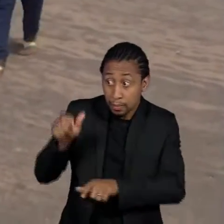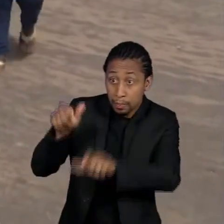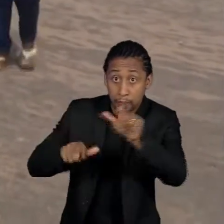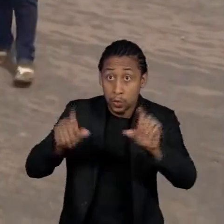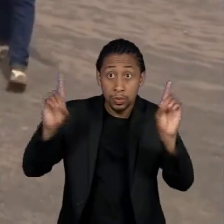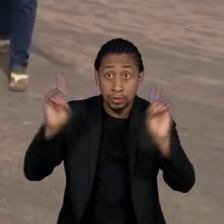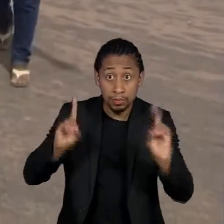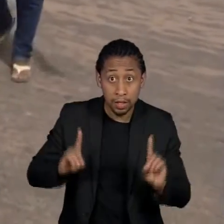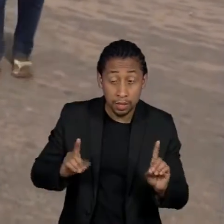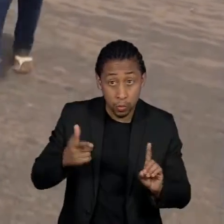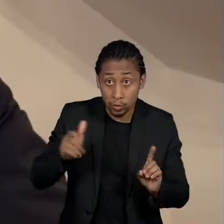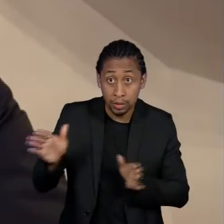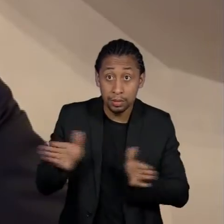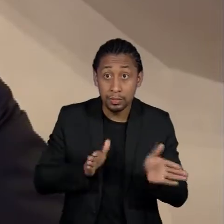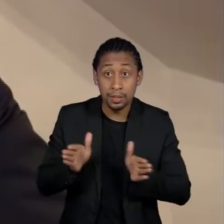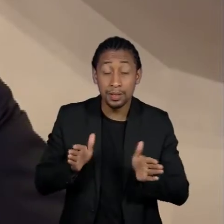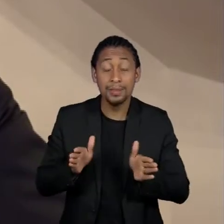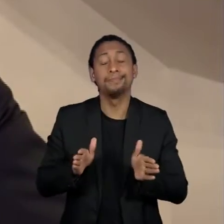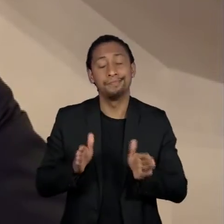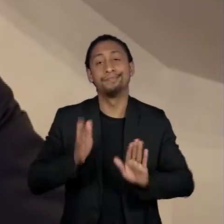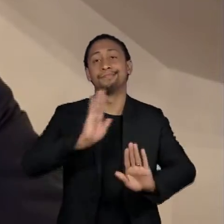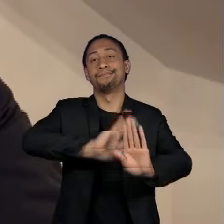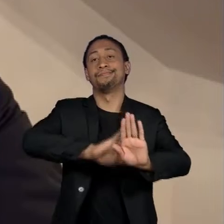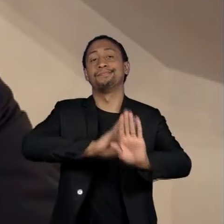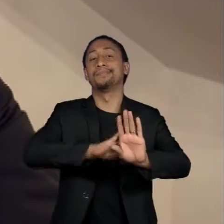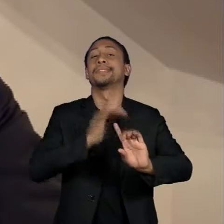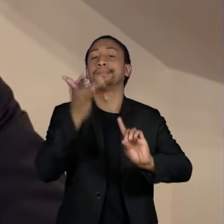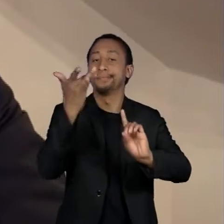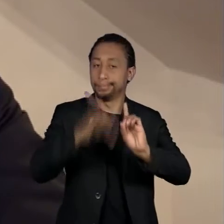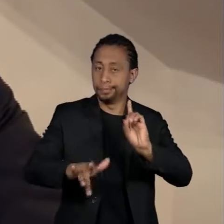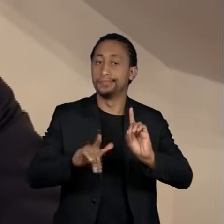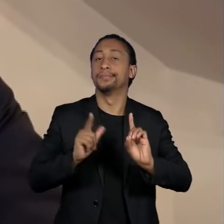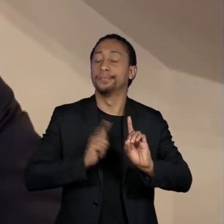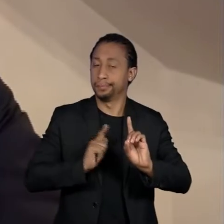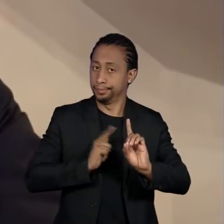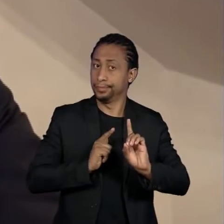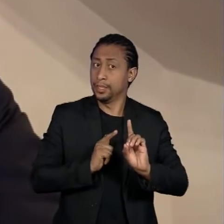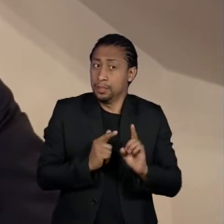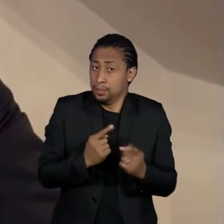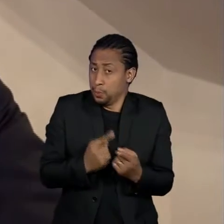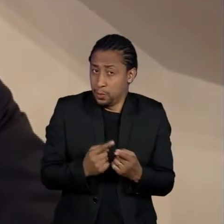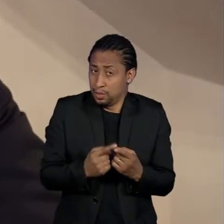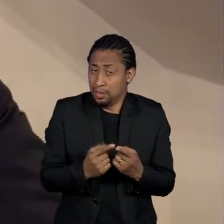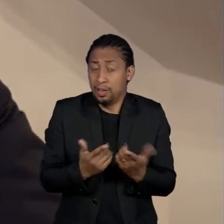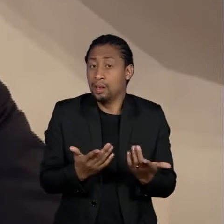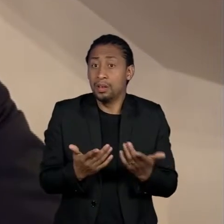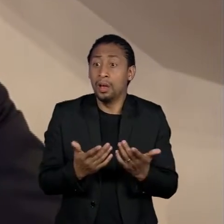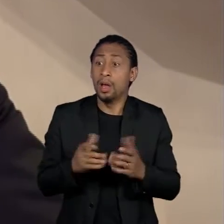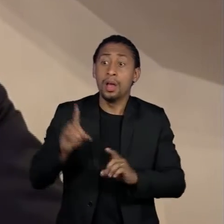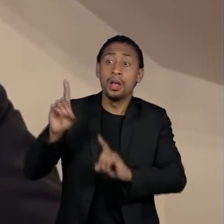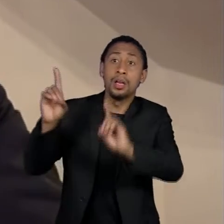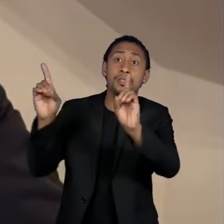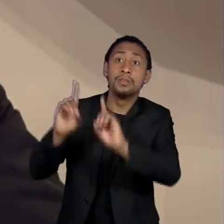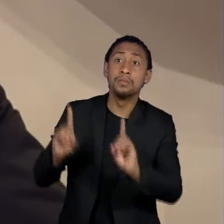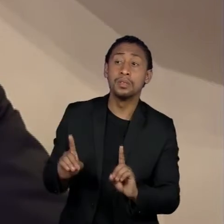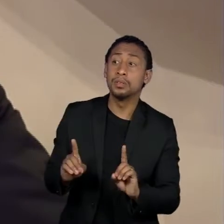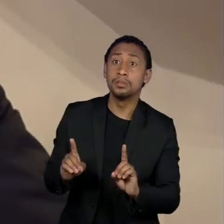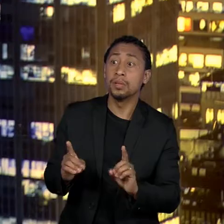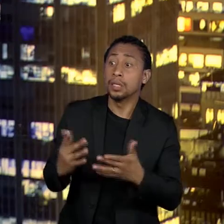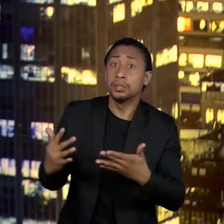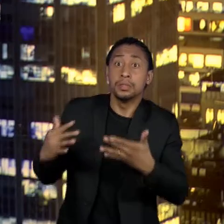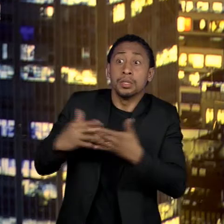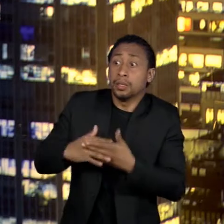deficiência também é uma forma de capacitismo, porque não considera essas pessoas como um